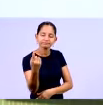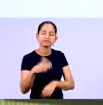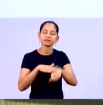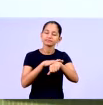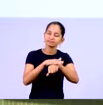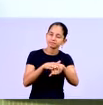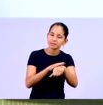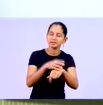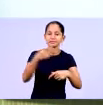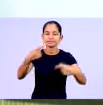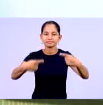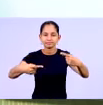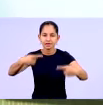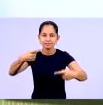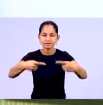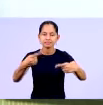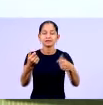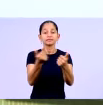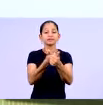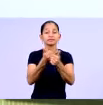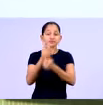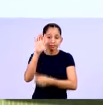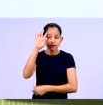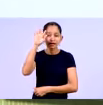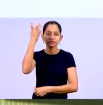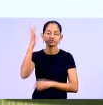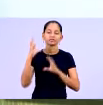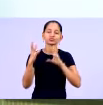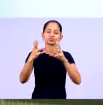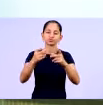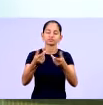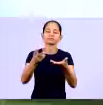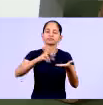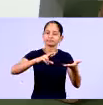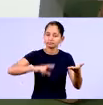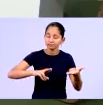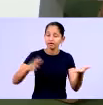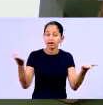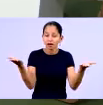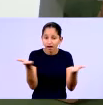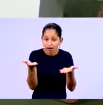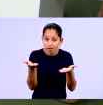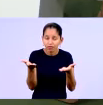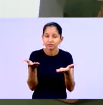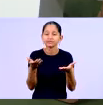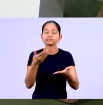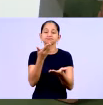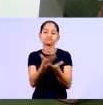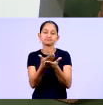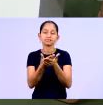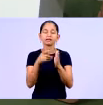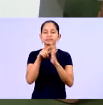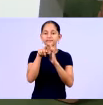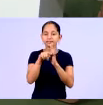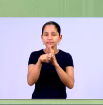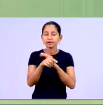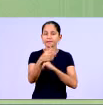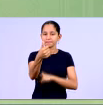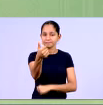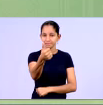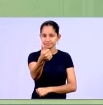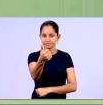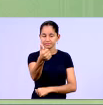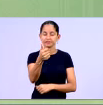conversando, discutindo, tentando solucionar as questões. Mas então, vamos lá para elas. Na primeira